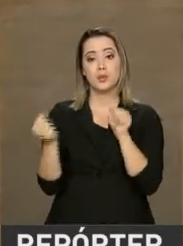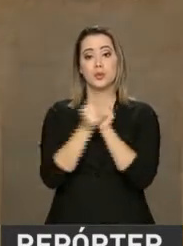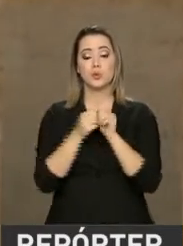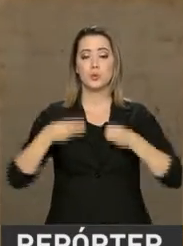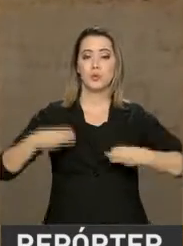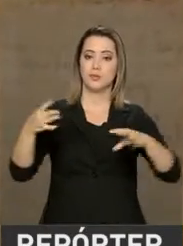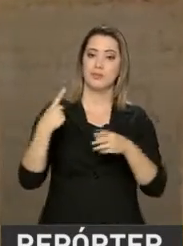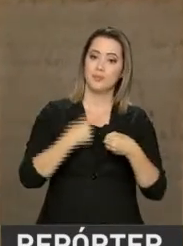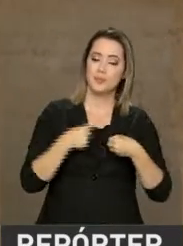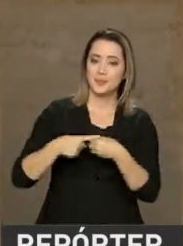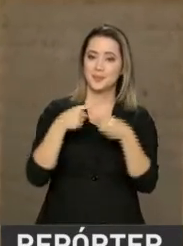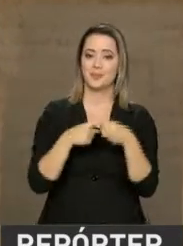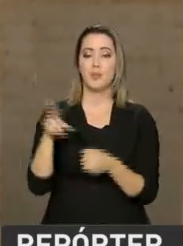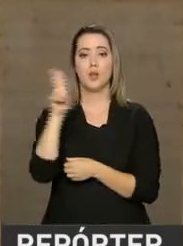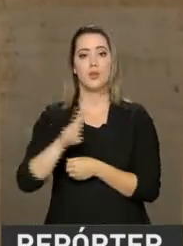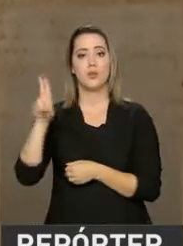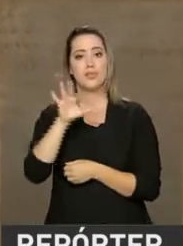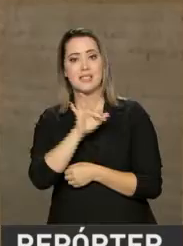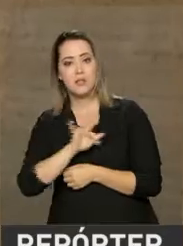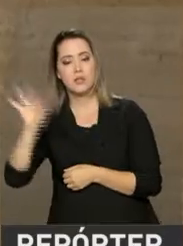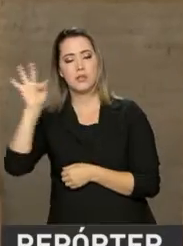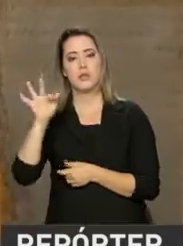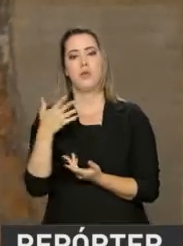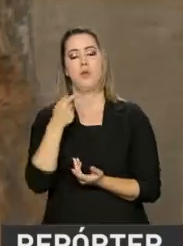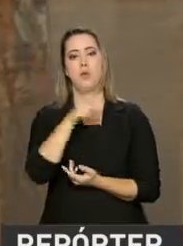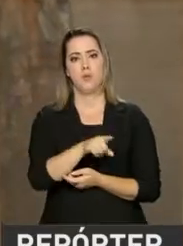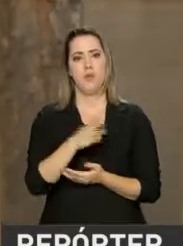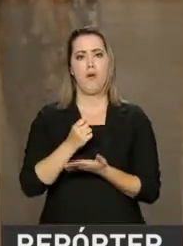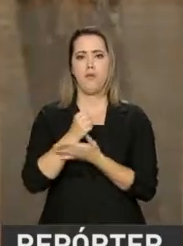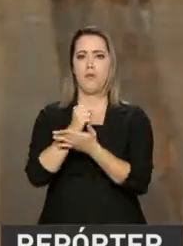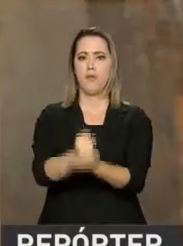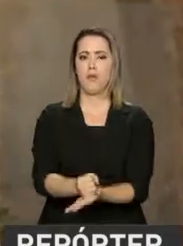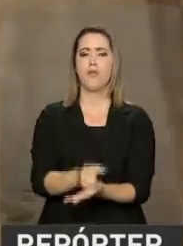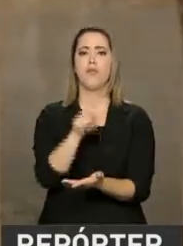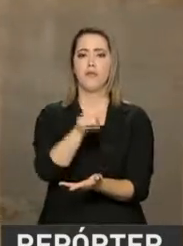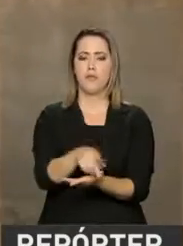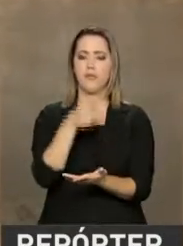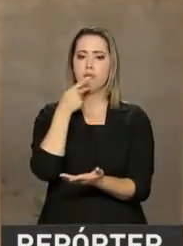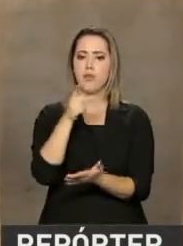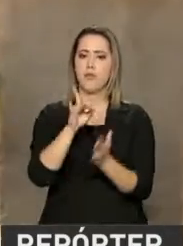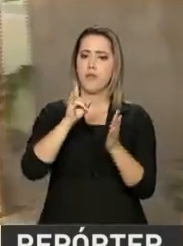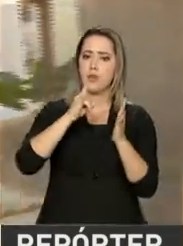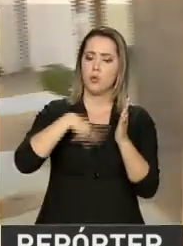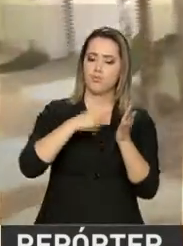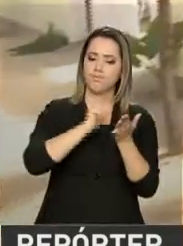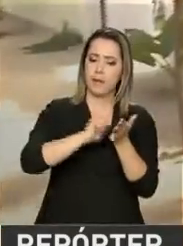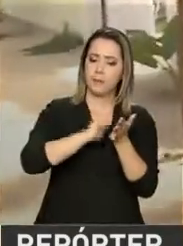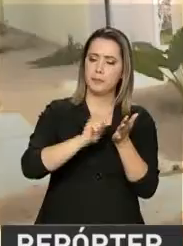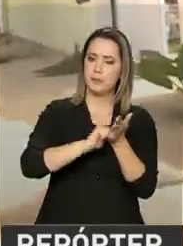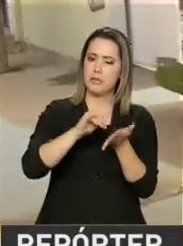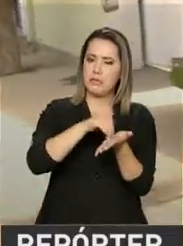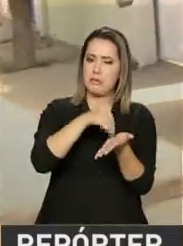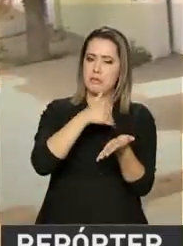o ministério das cidades ea universidade federal rural do semi-árido a festa fez um catálogo físico e social das famílias a cartografia